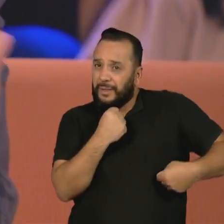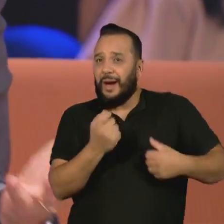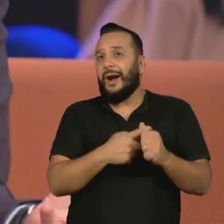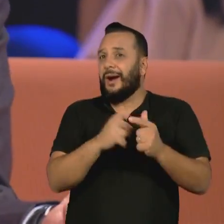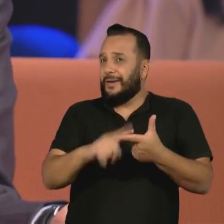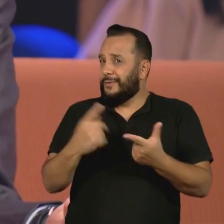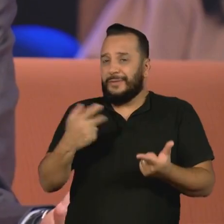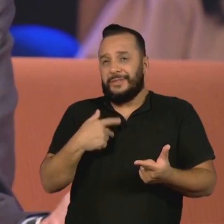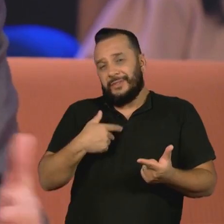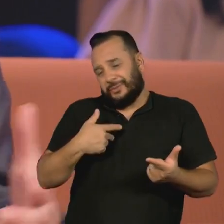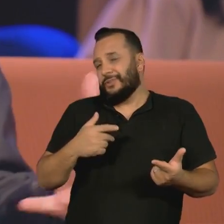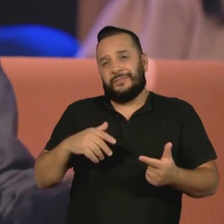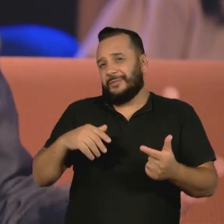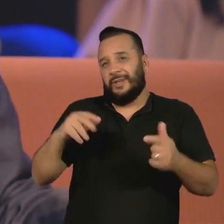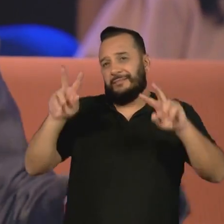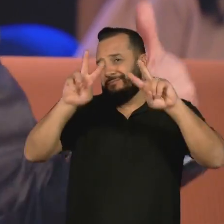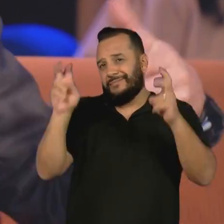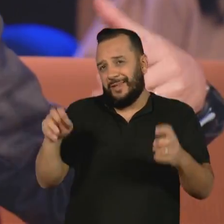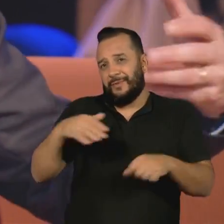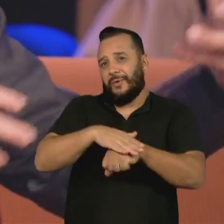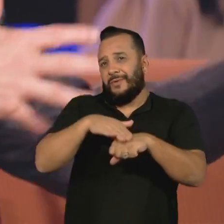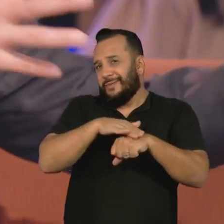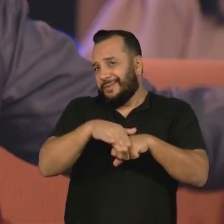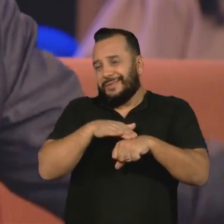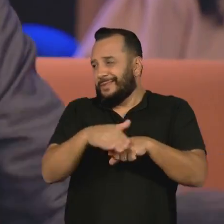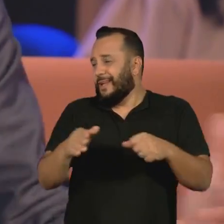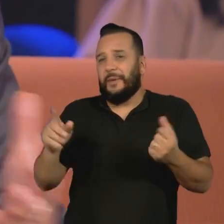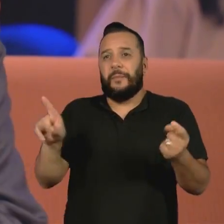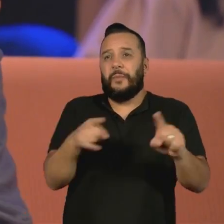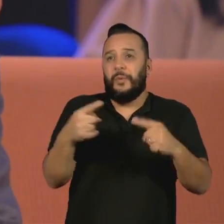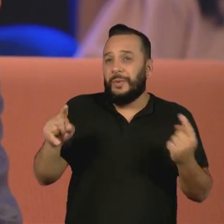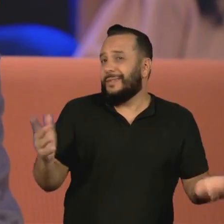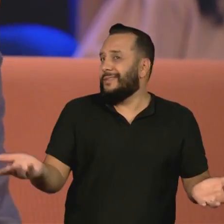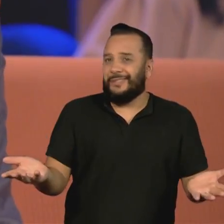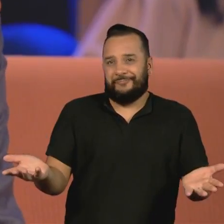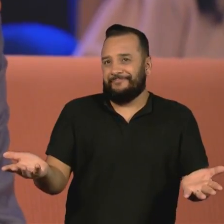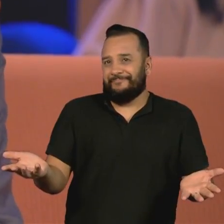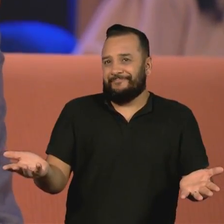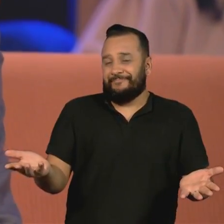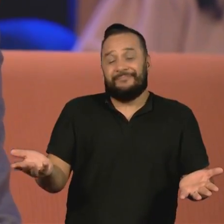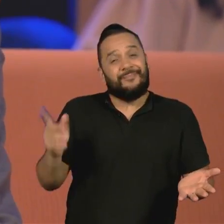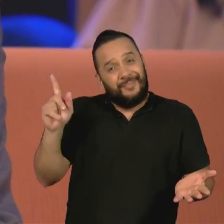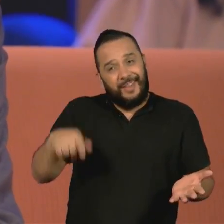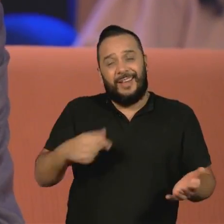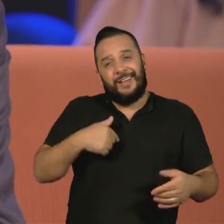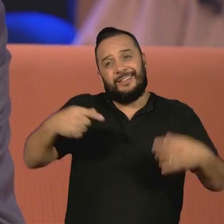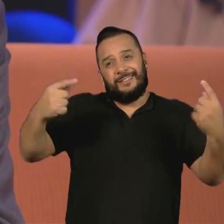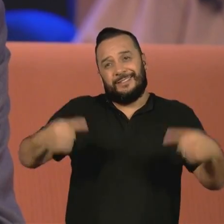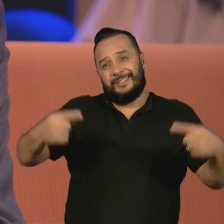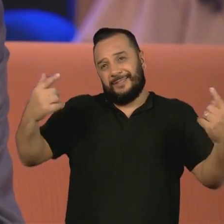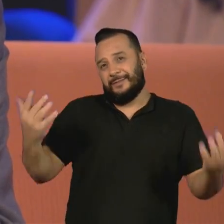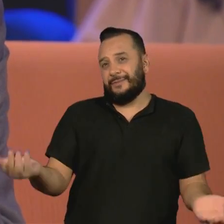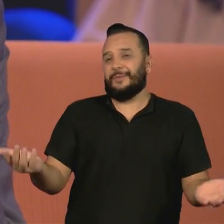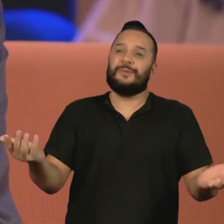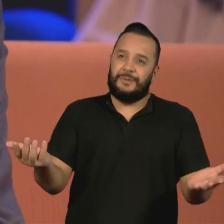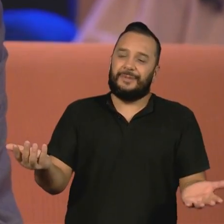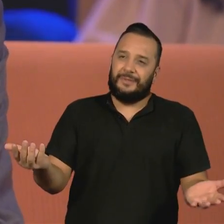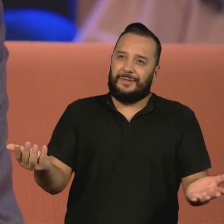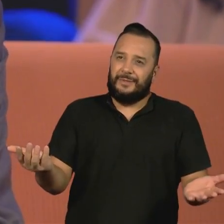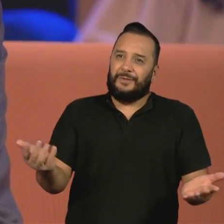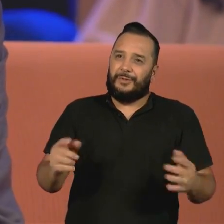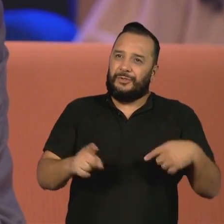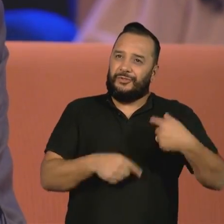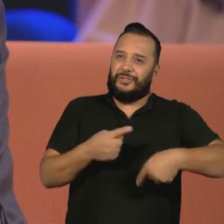a gente vai se emocionar, né? Vai falar de uma música que a gente tem. Então, acho que esse é o grande desafio das